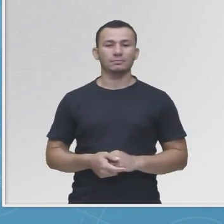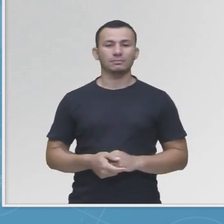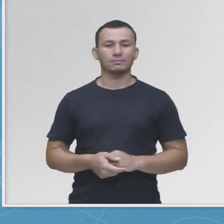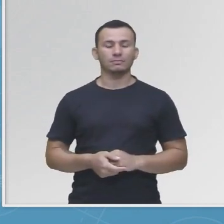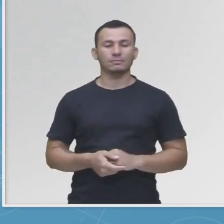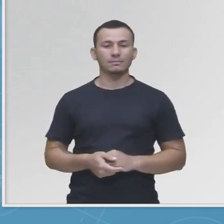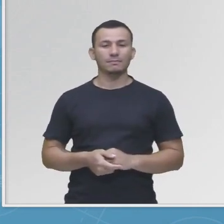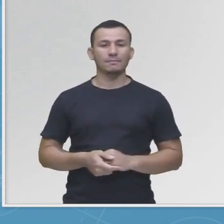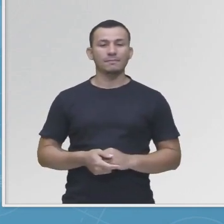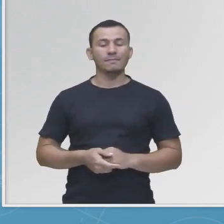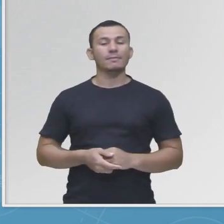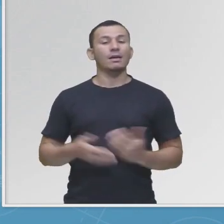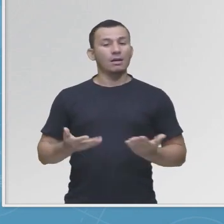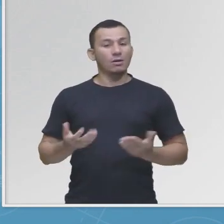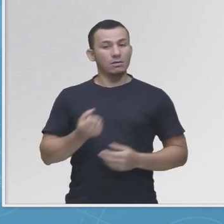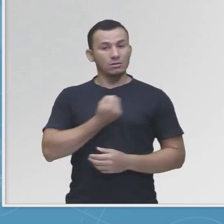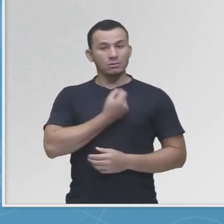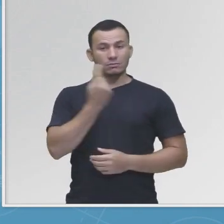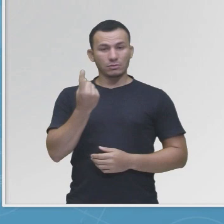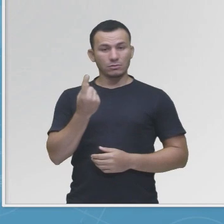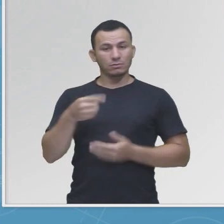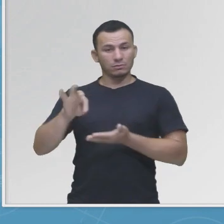Vamos agora para a nossa correção.